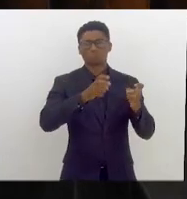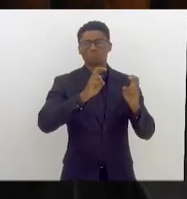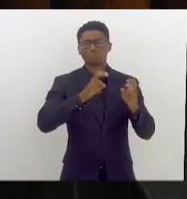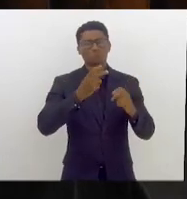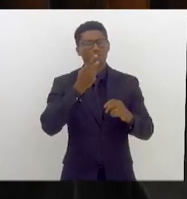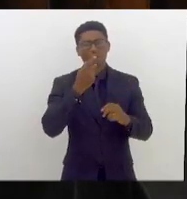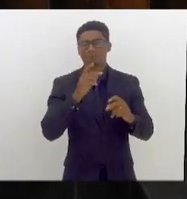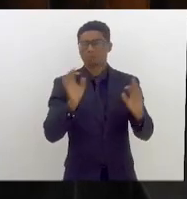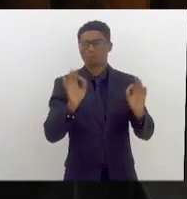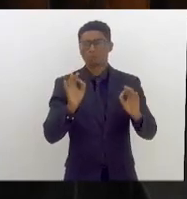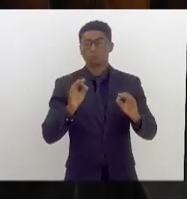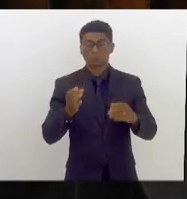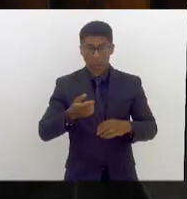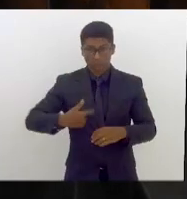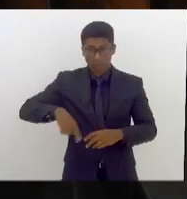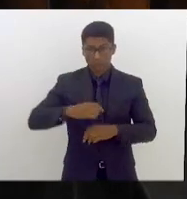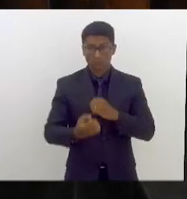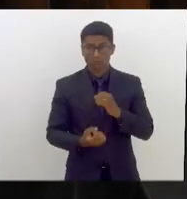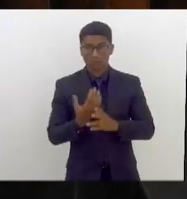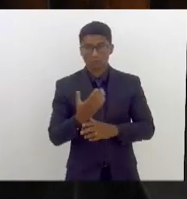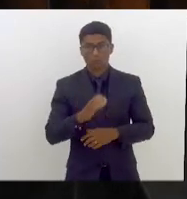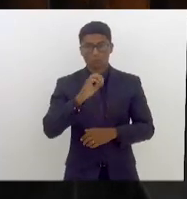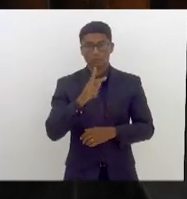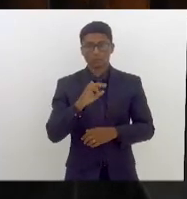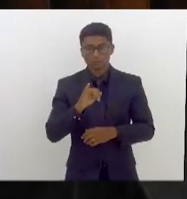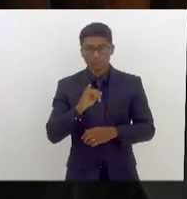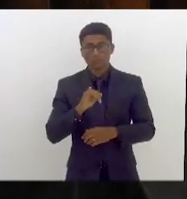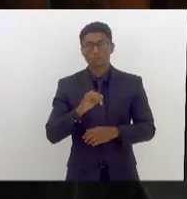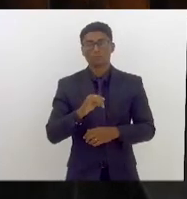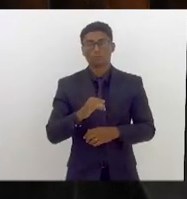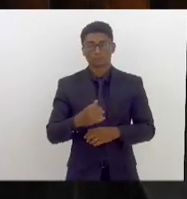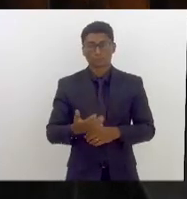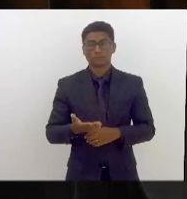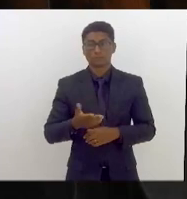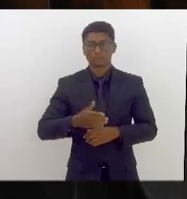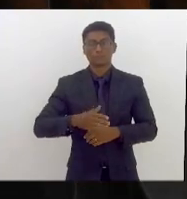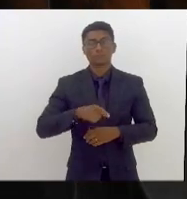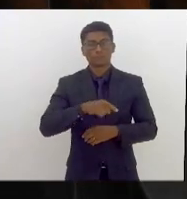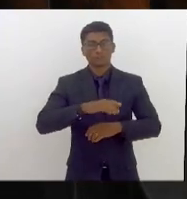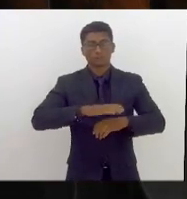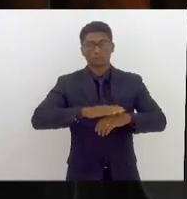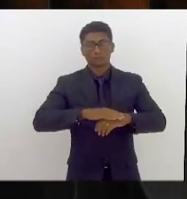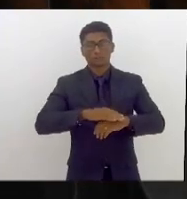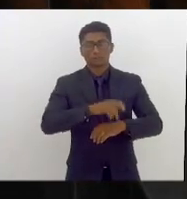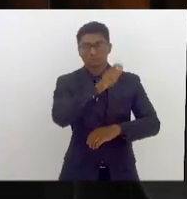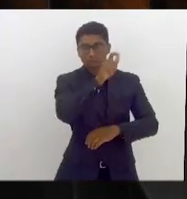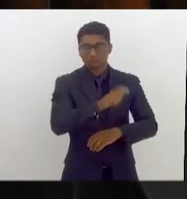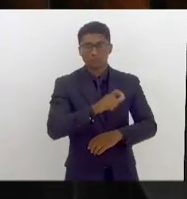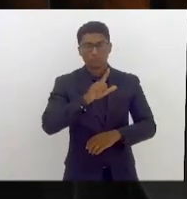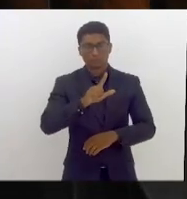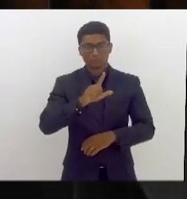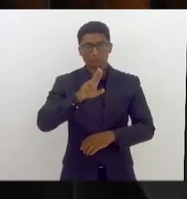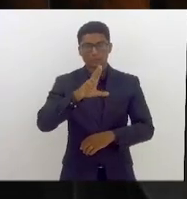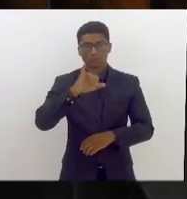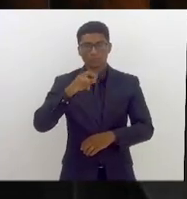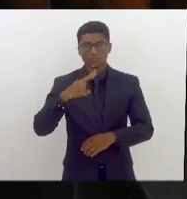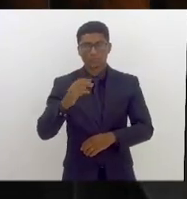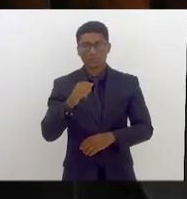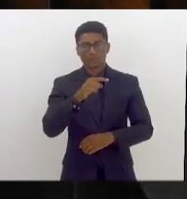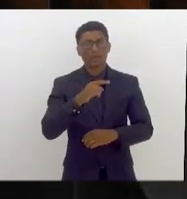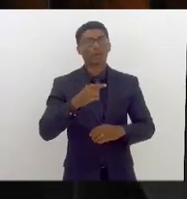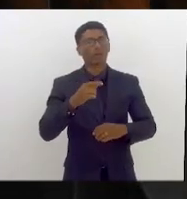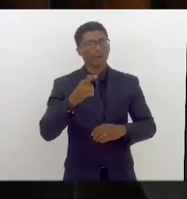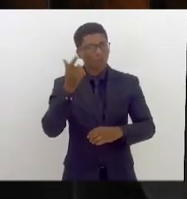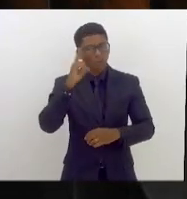Foi só depois que a gente conseguiu instalar a CPI aqui, e justiça seja feita, a deputada Lucinha passou um ano clamando por essa CPI, quando a